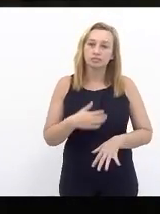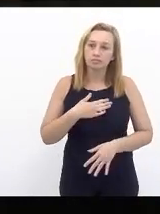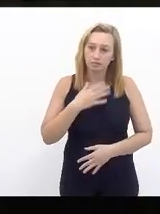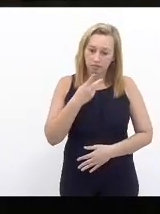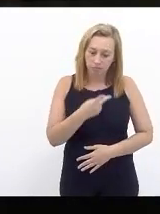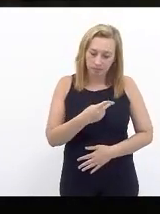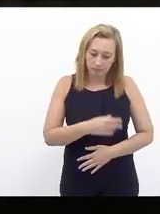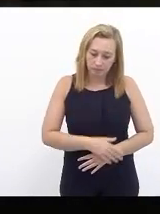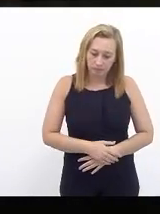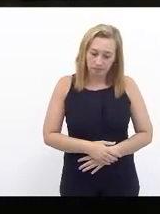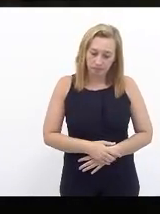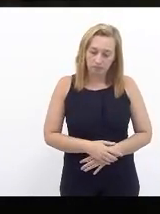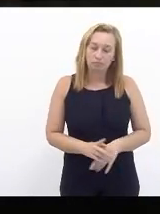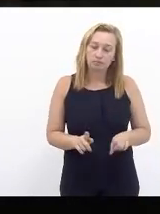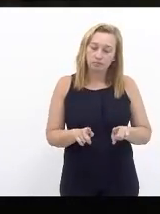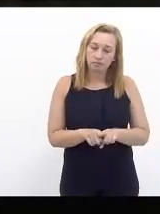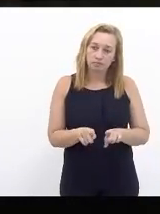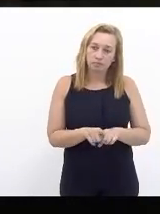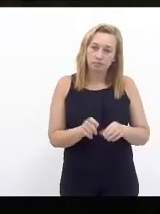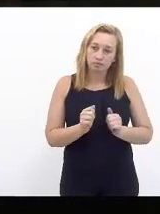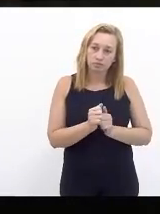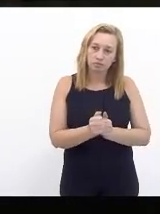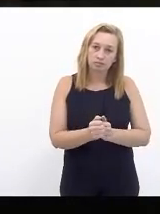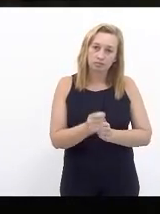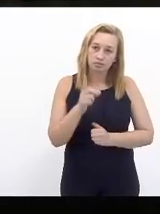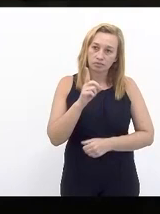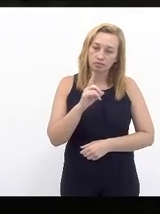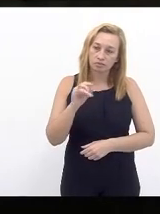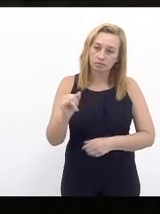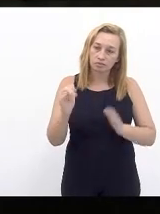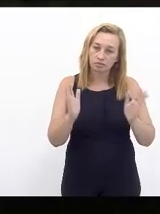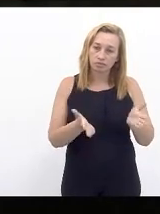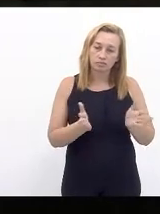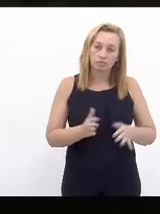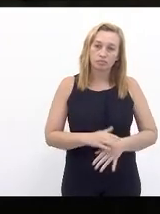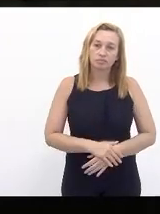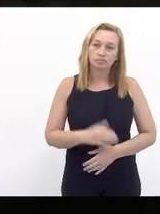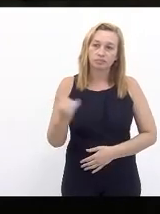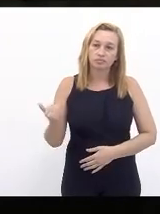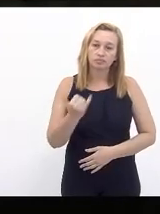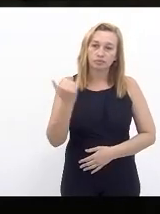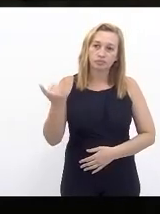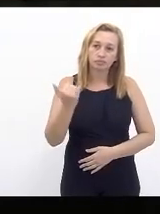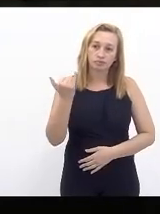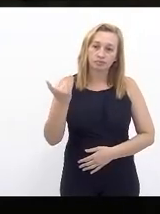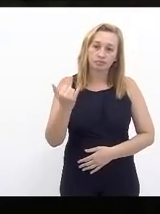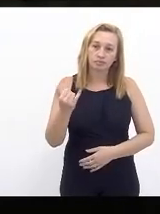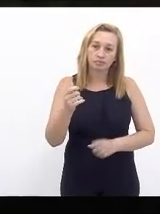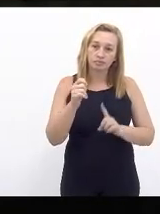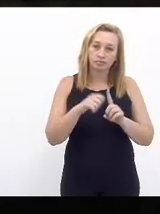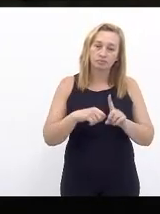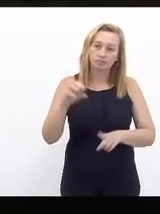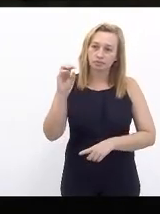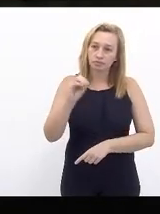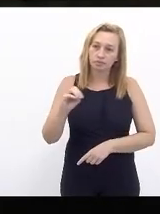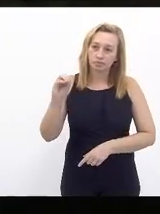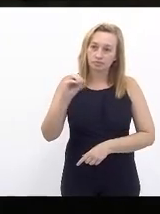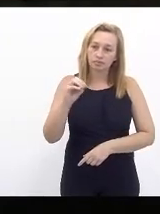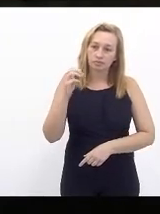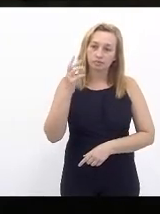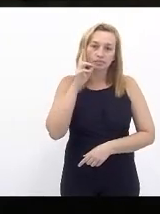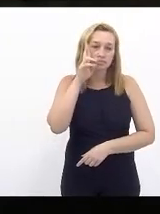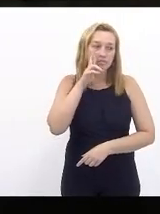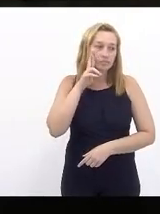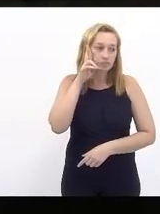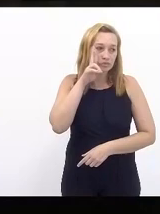fala, também conduzindo o dia importante de hoje, entrando aí no mês de outubro, o outubro